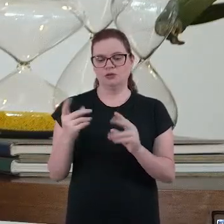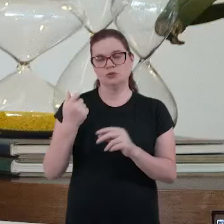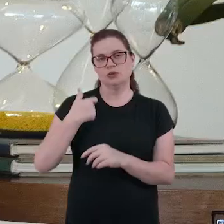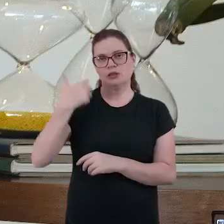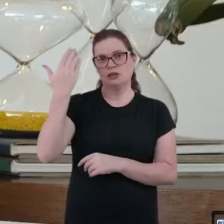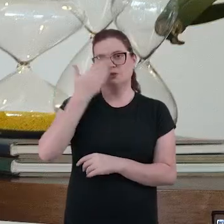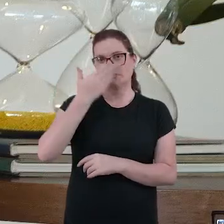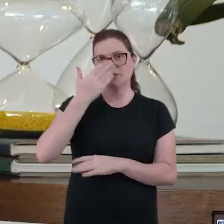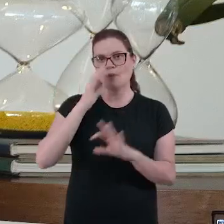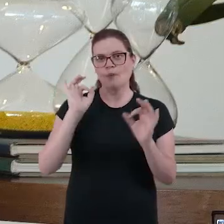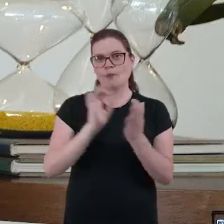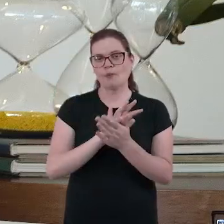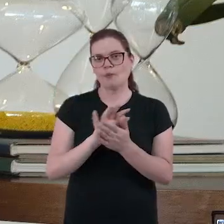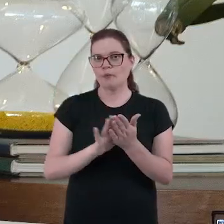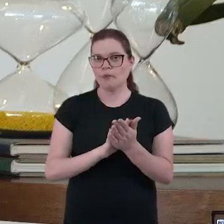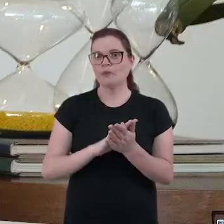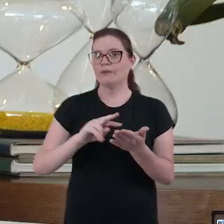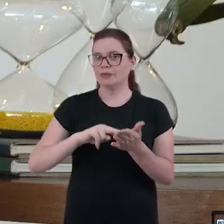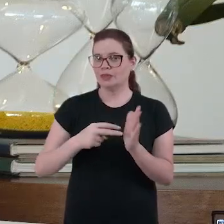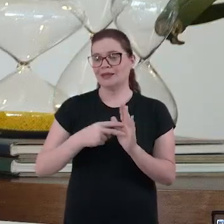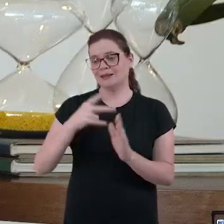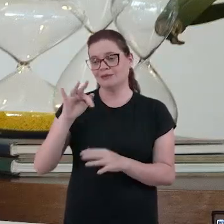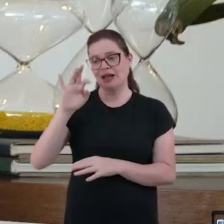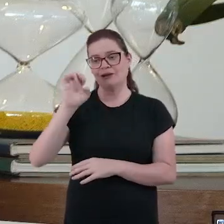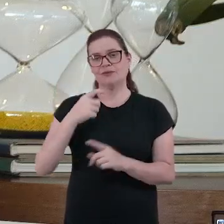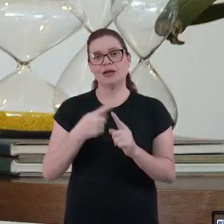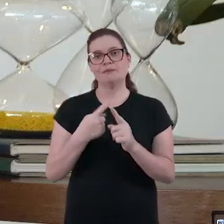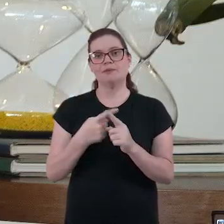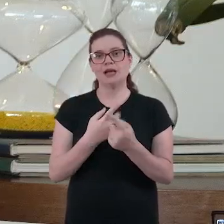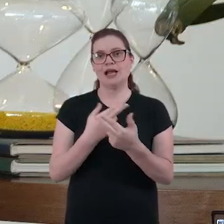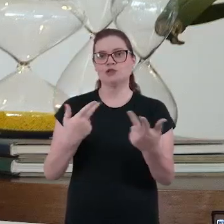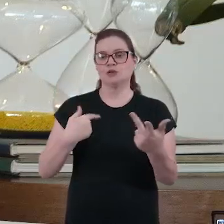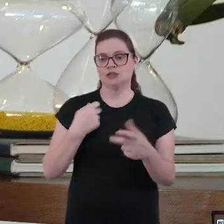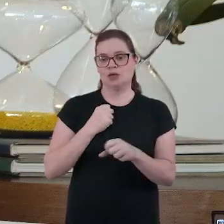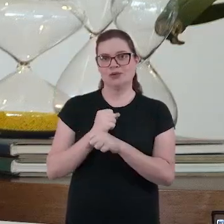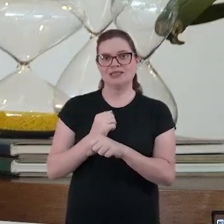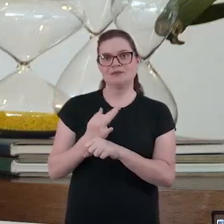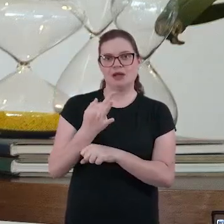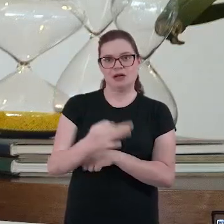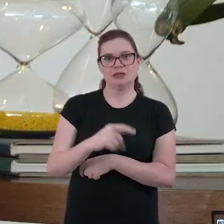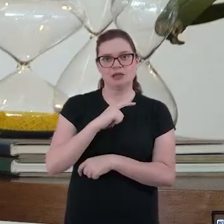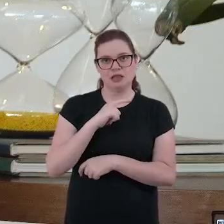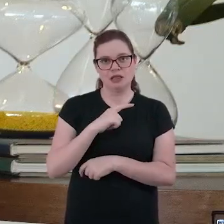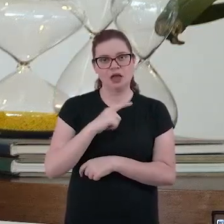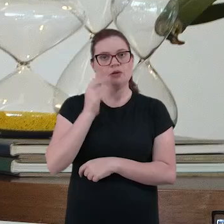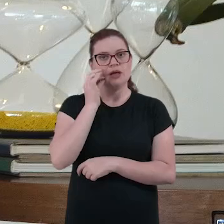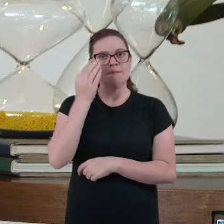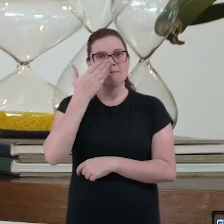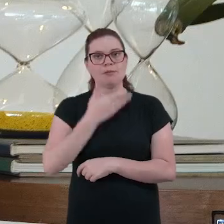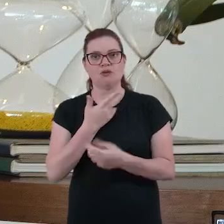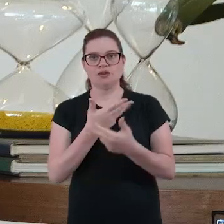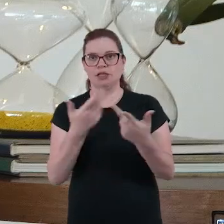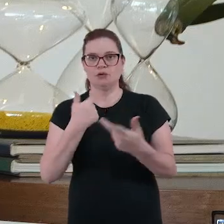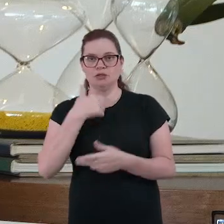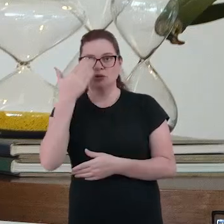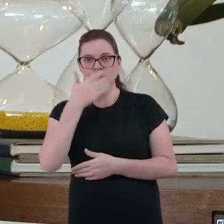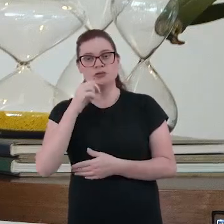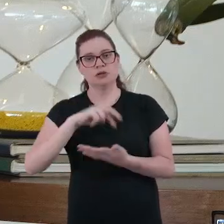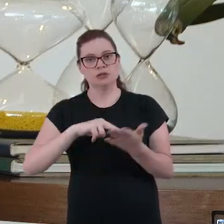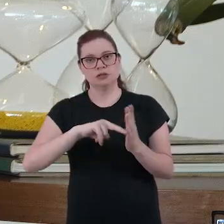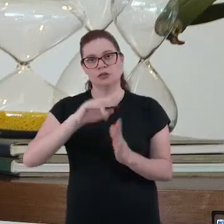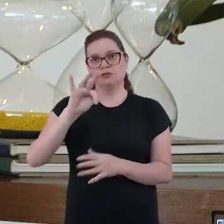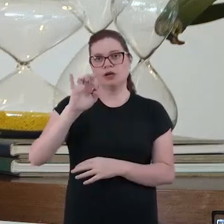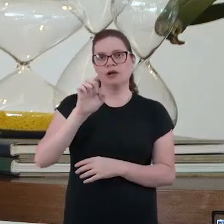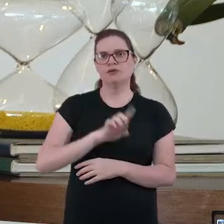vê. A fé é o firme fundamento das coisas que se esperam e a prova das coisas que não se veem. Você caminha por